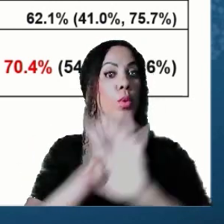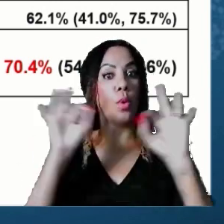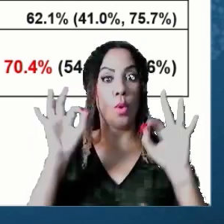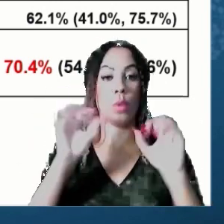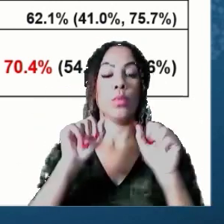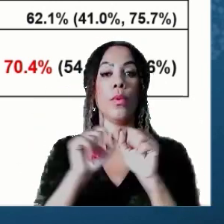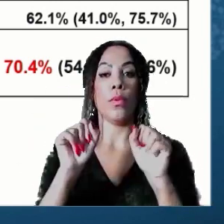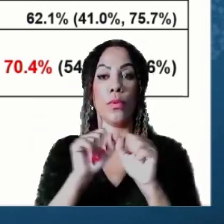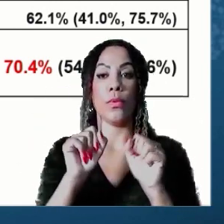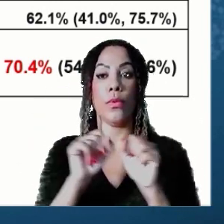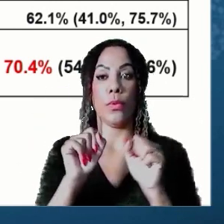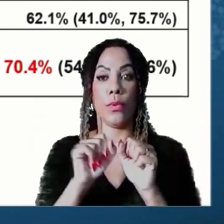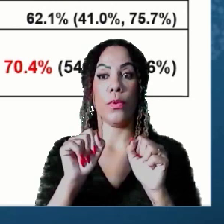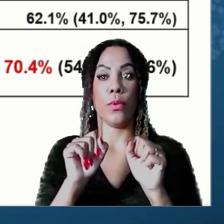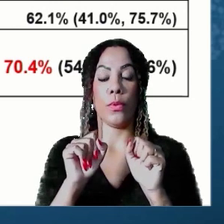fazendo